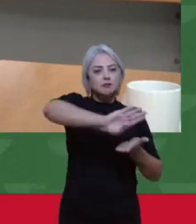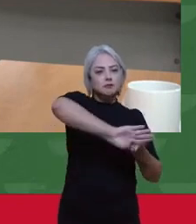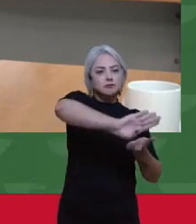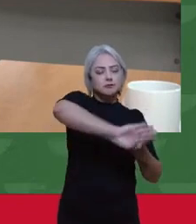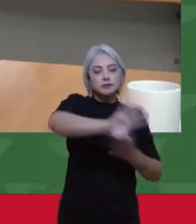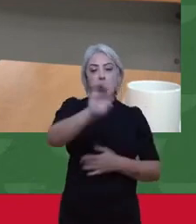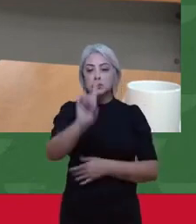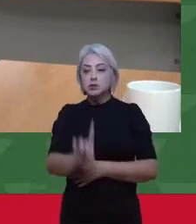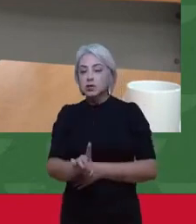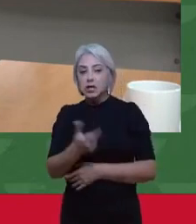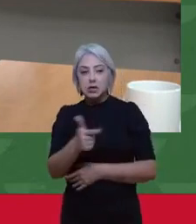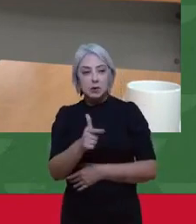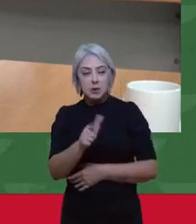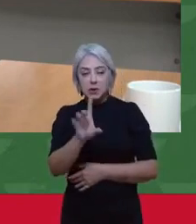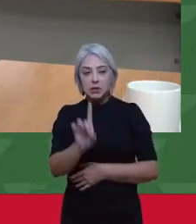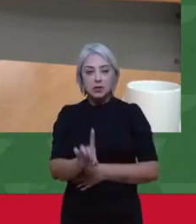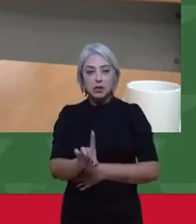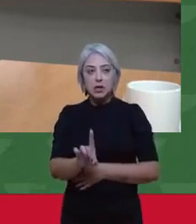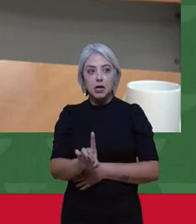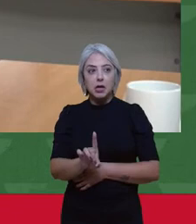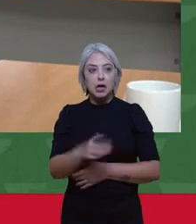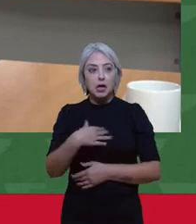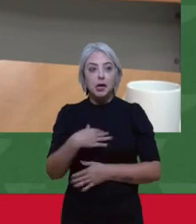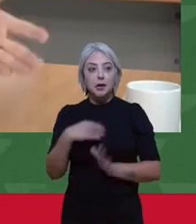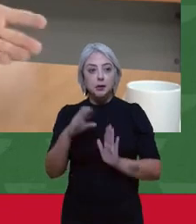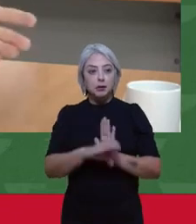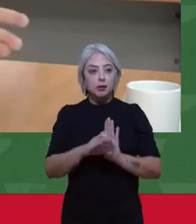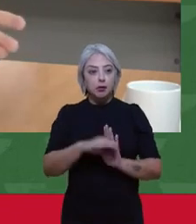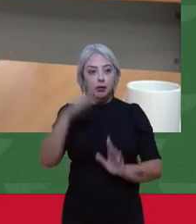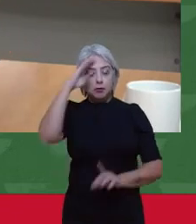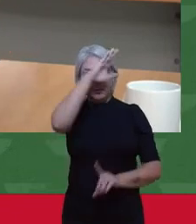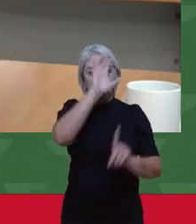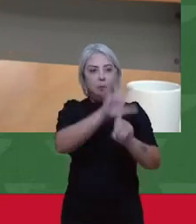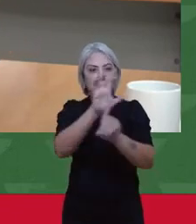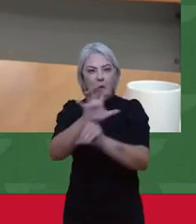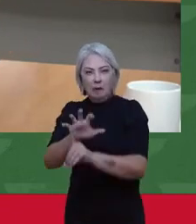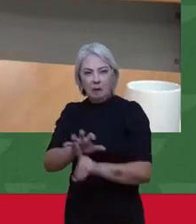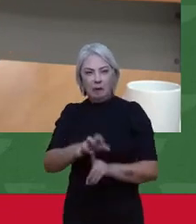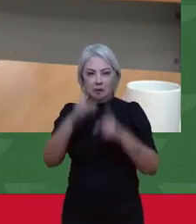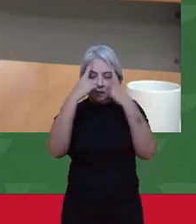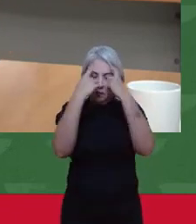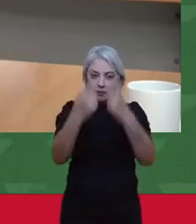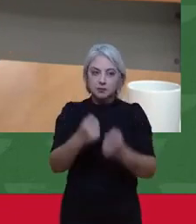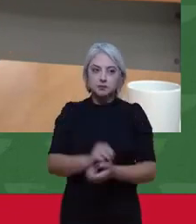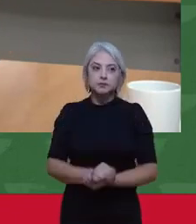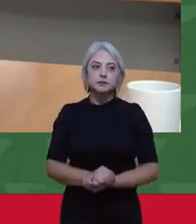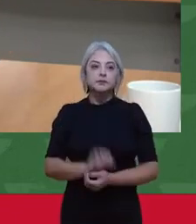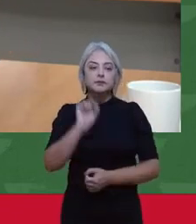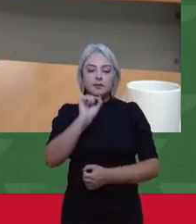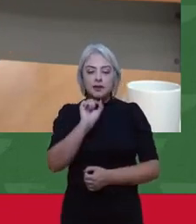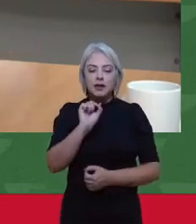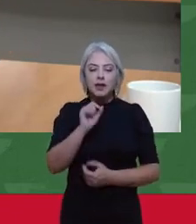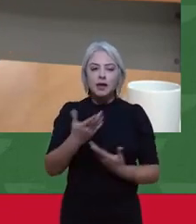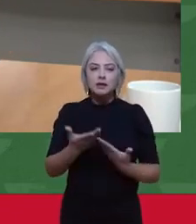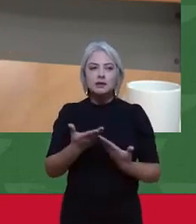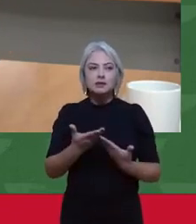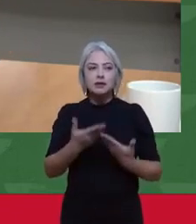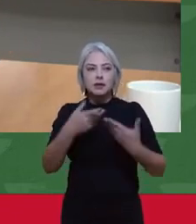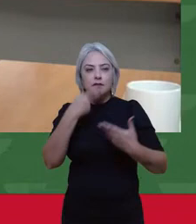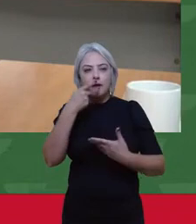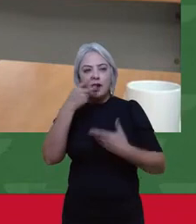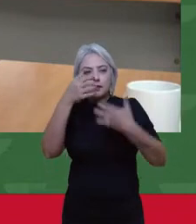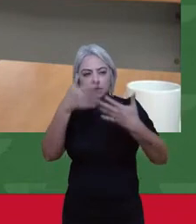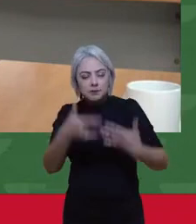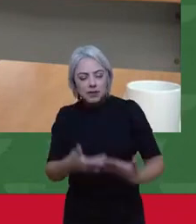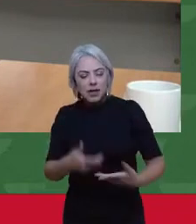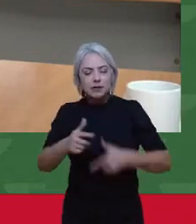direitos e, num conceito bolsonarista, atacados violentamente. Essa parte eu gostaria que desenvolvesse, falasse